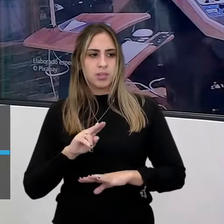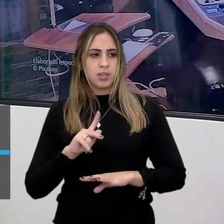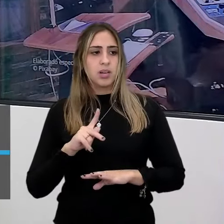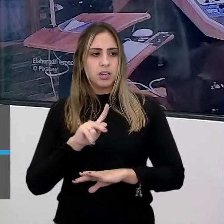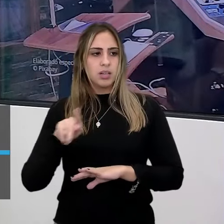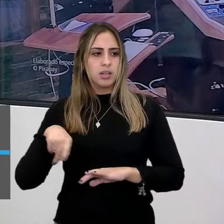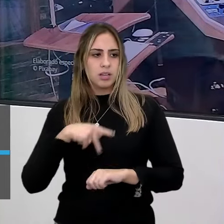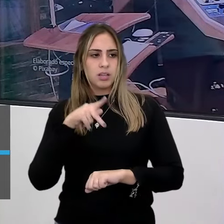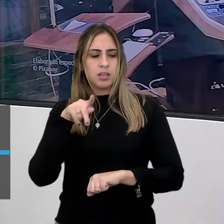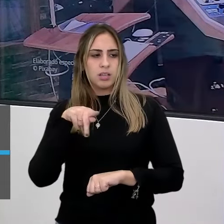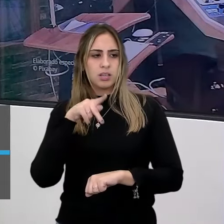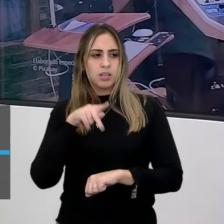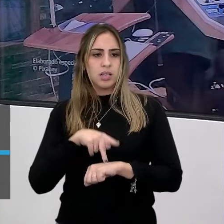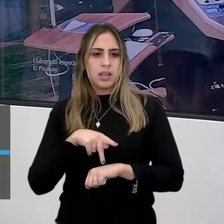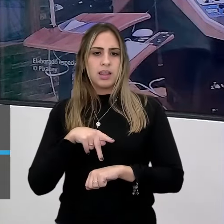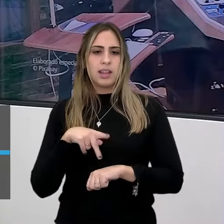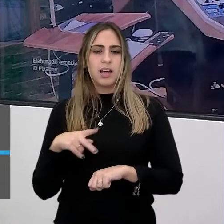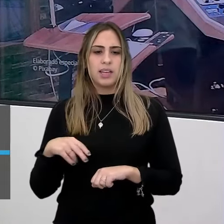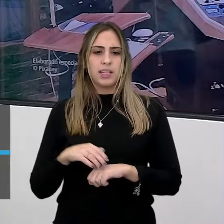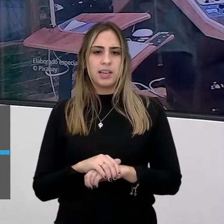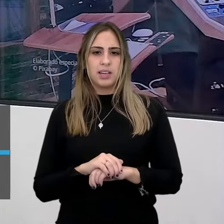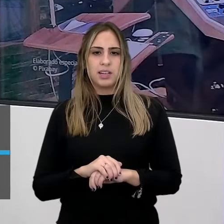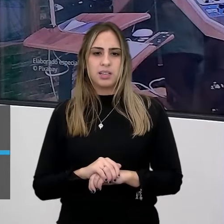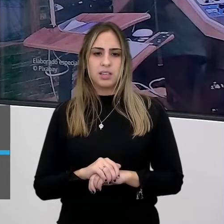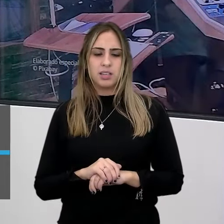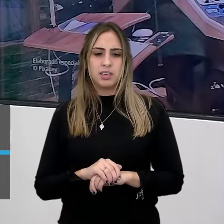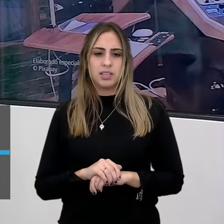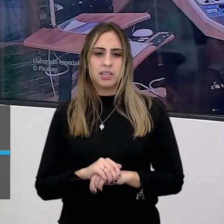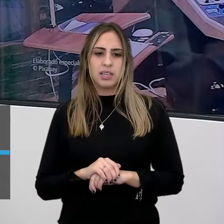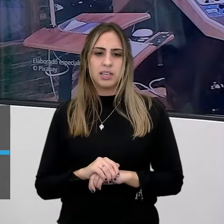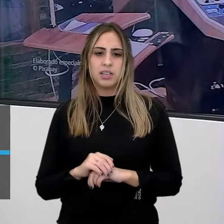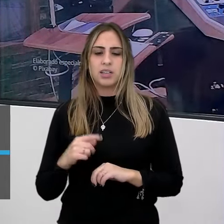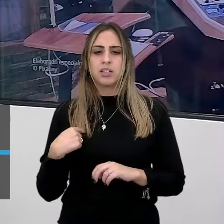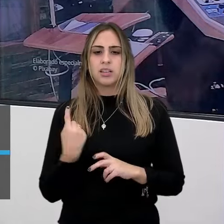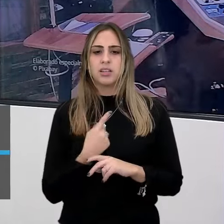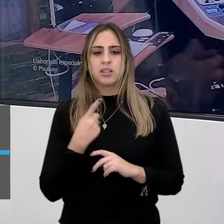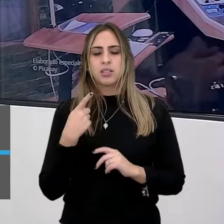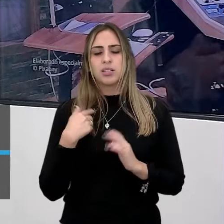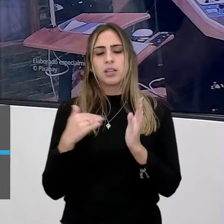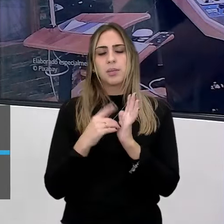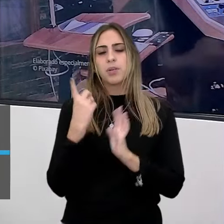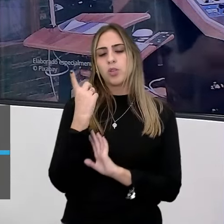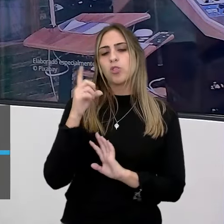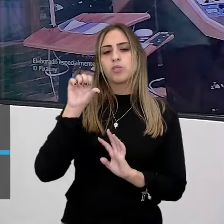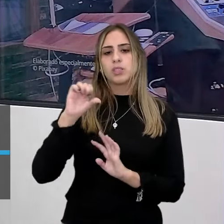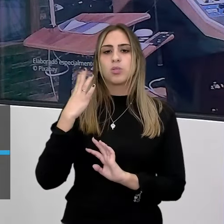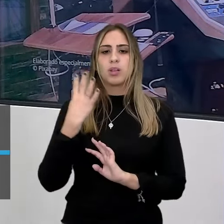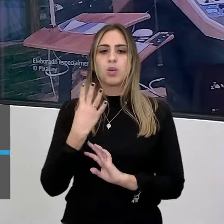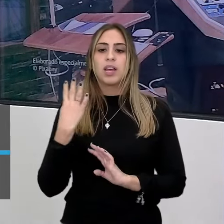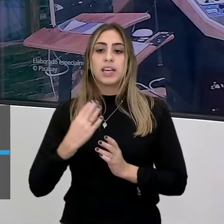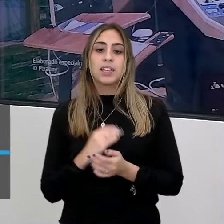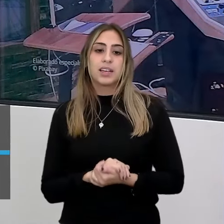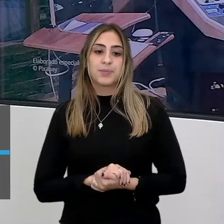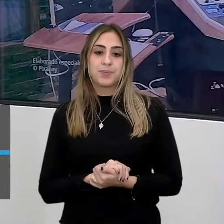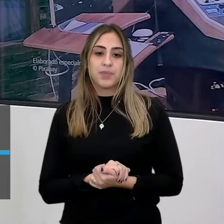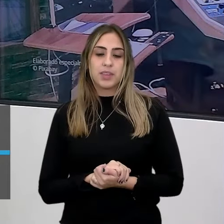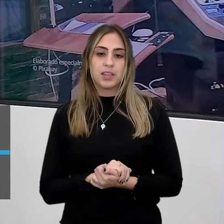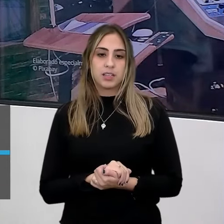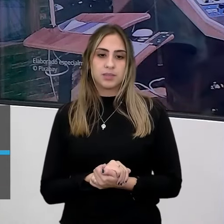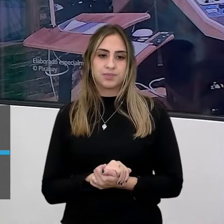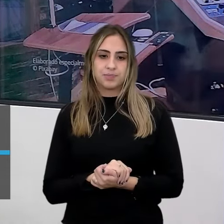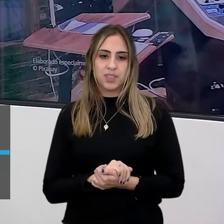Alemanha e vai para a França na França ele continua até 1944 quando ele